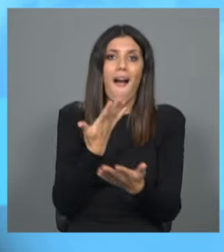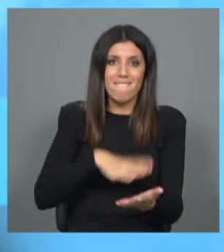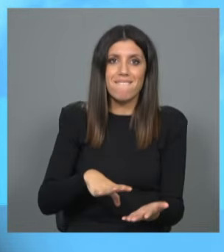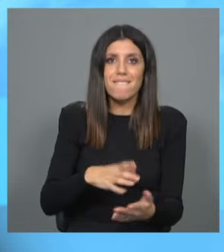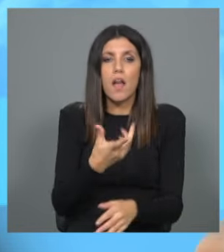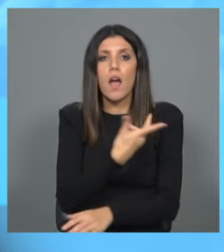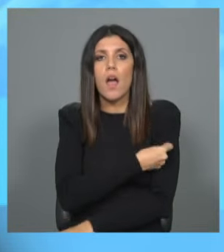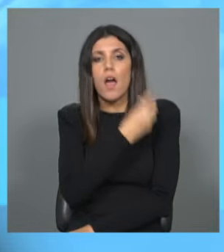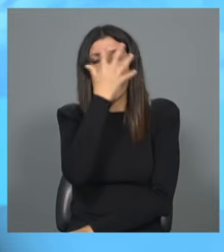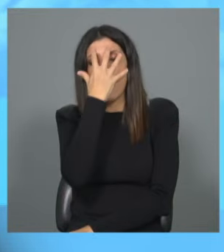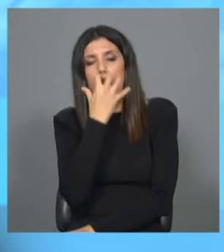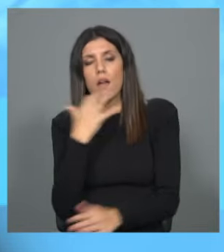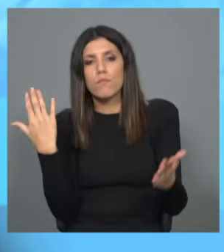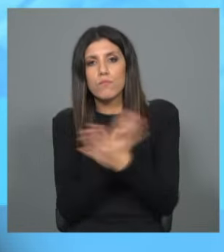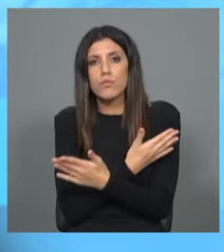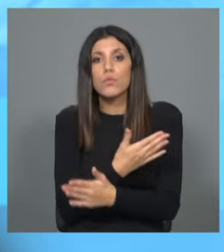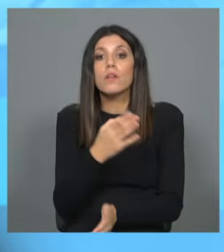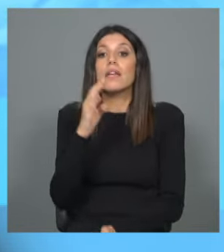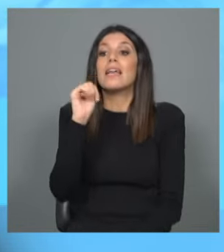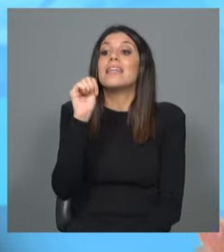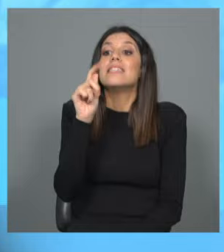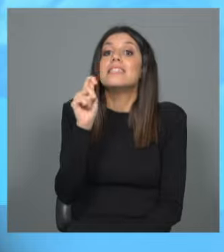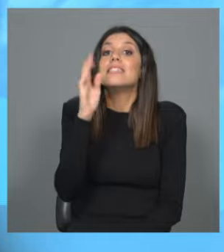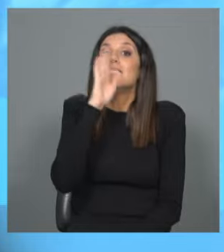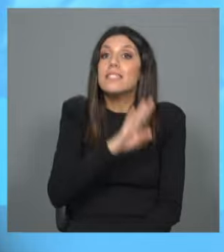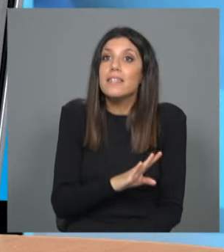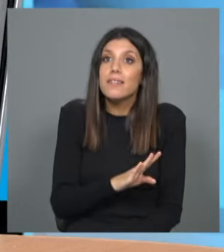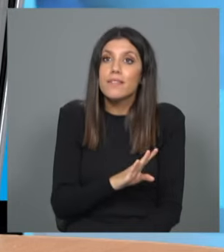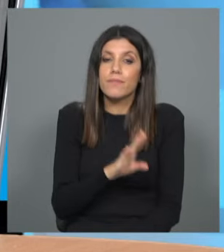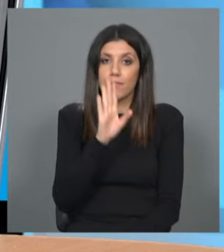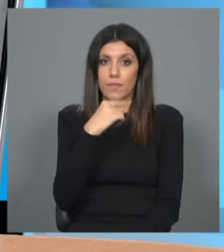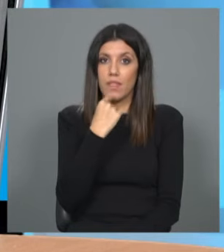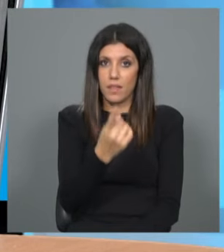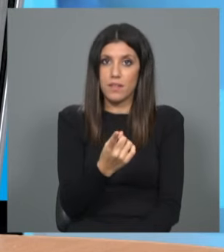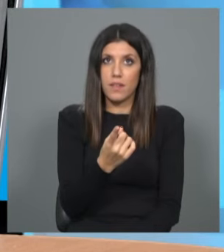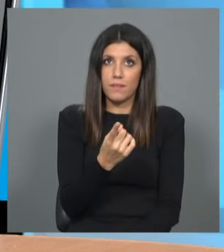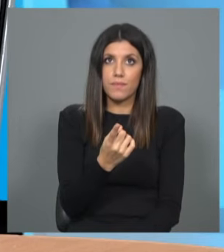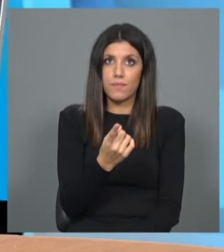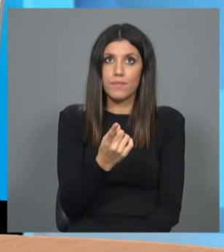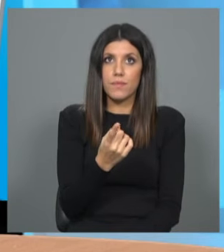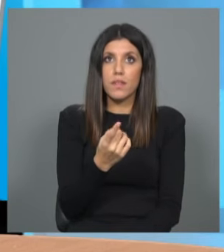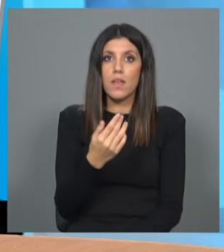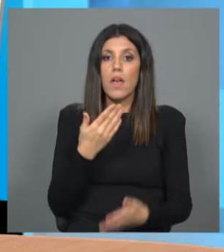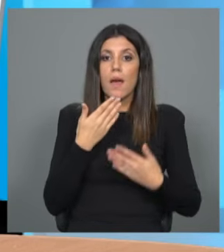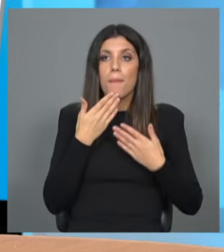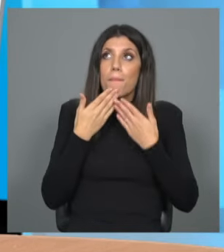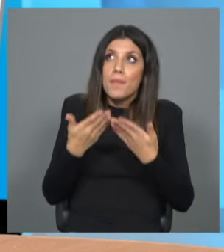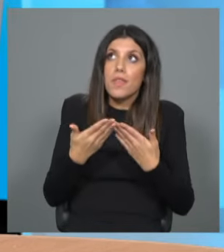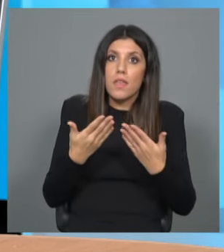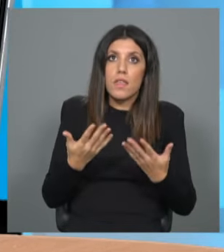e depois só que esse acontece... Fazer aqui só uma ressalva. O pedido de morte ou o pedido